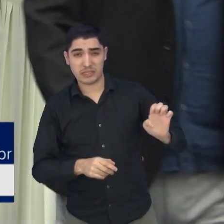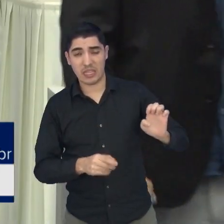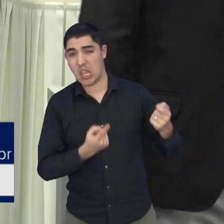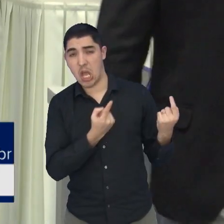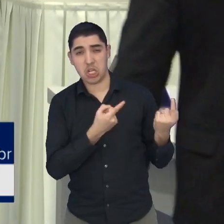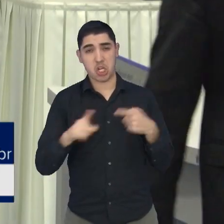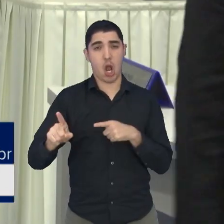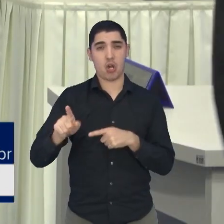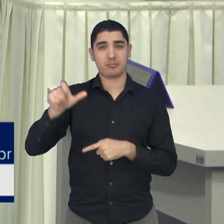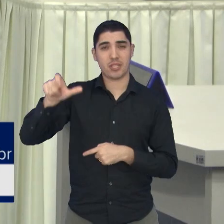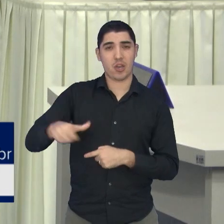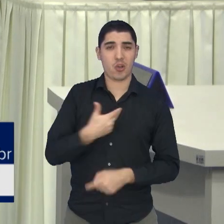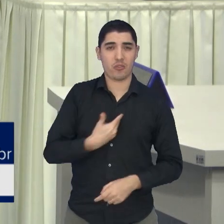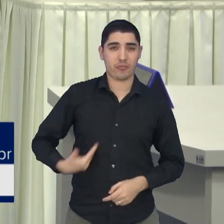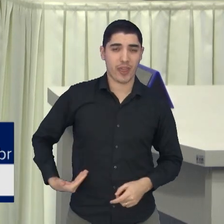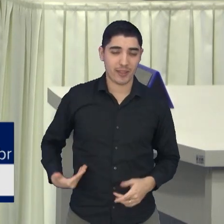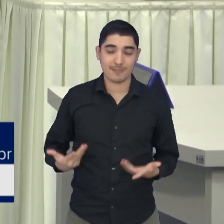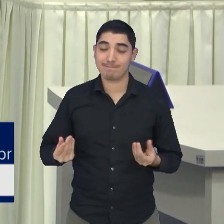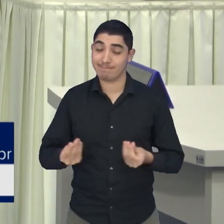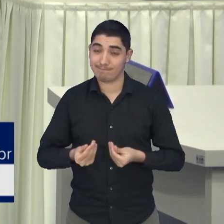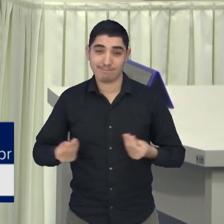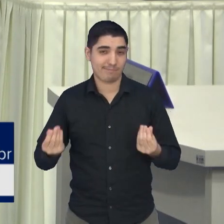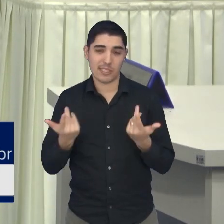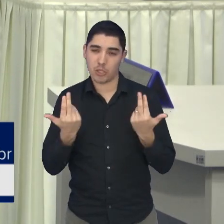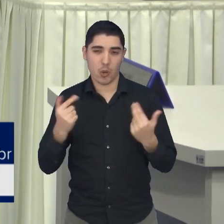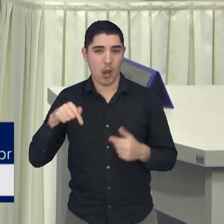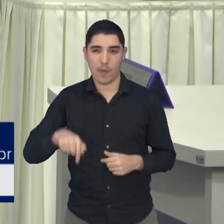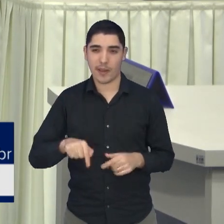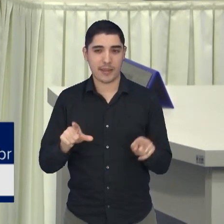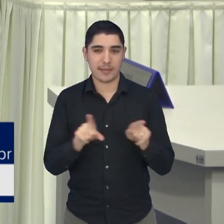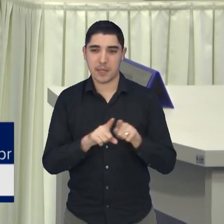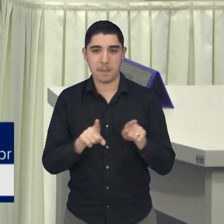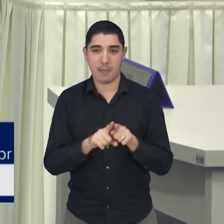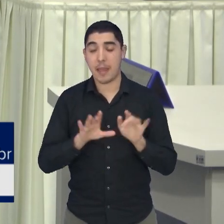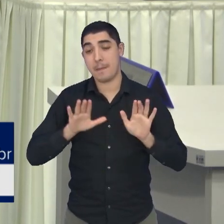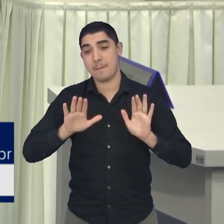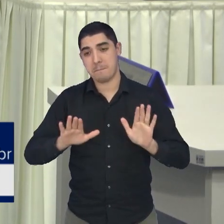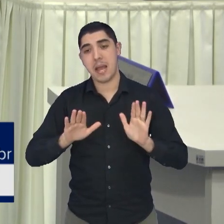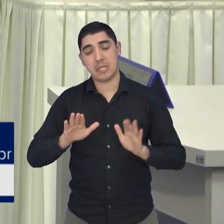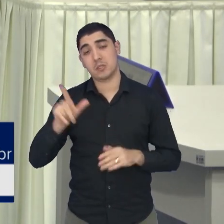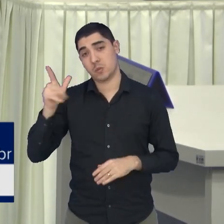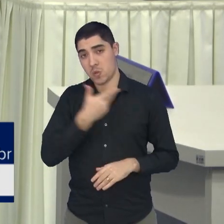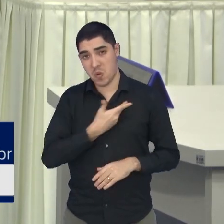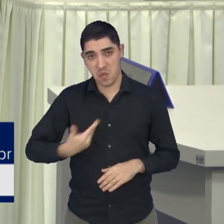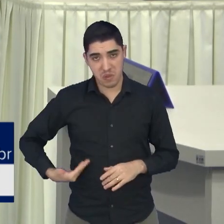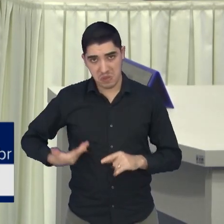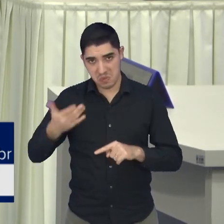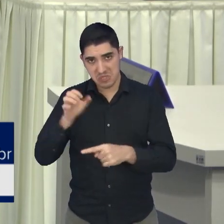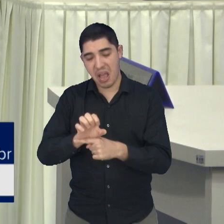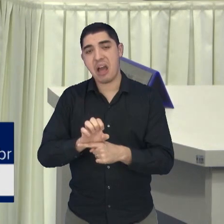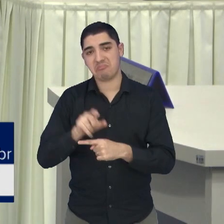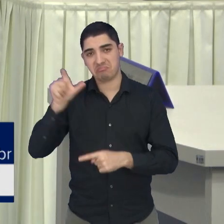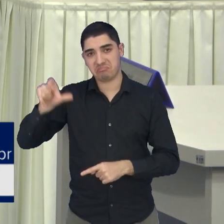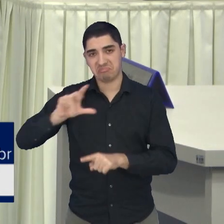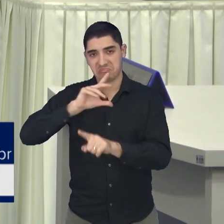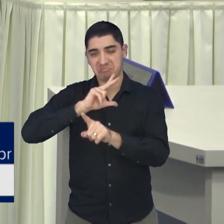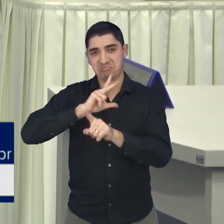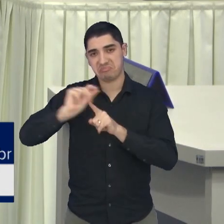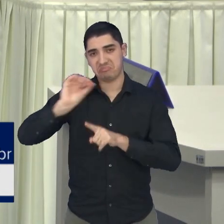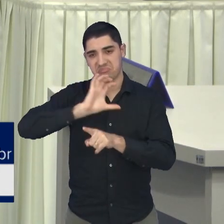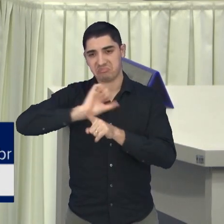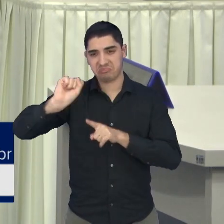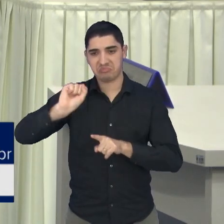colocando, né, em questões contrárias, mas dizer que o governo do estado saiu vencedor e a